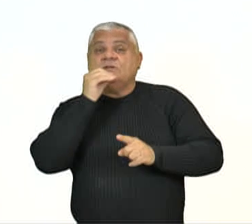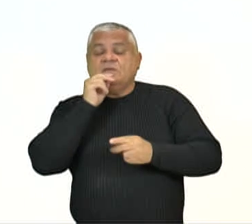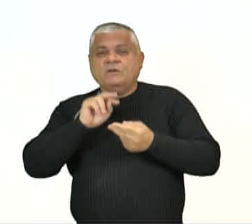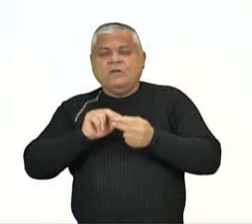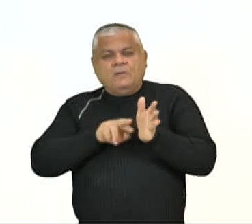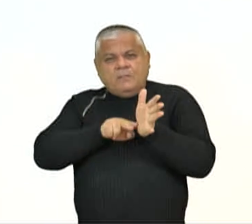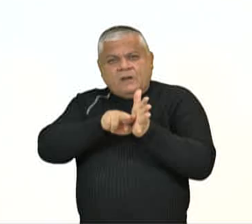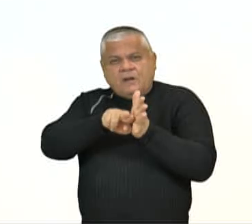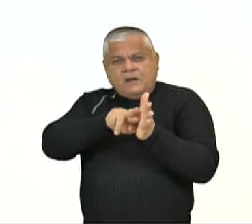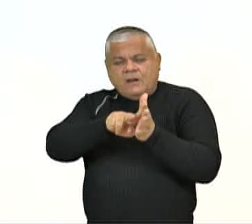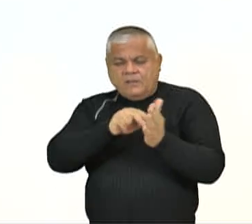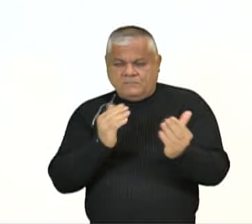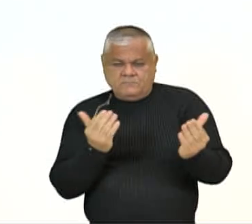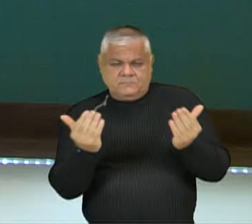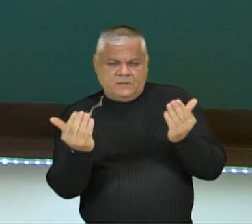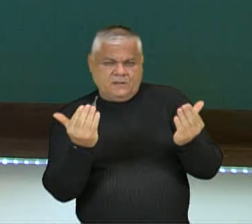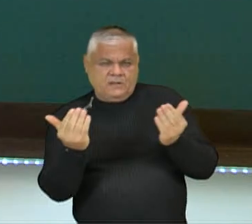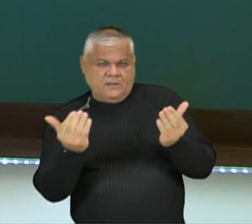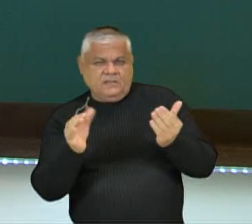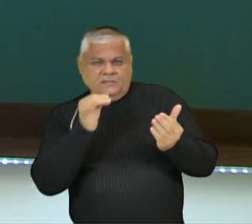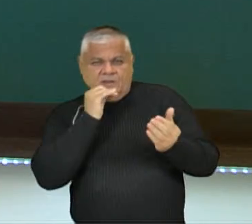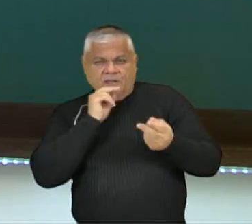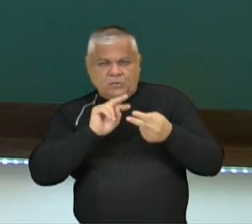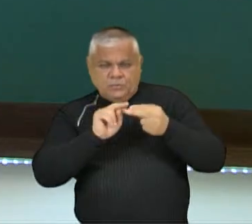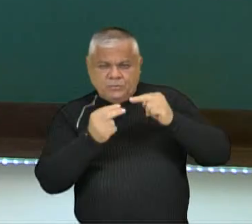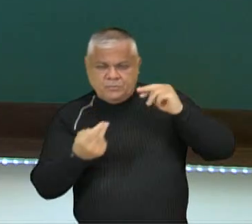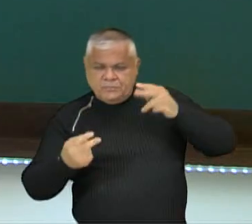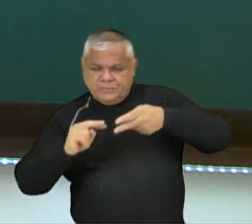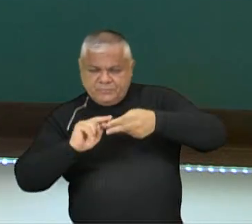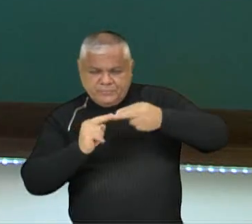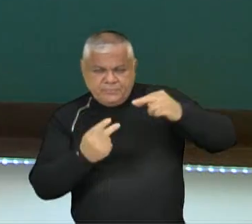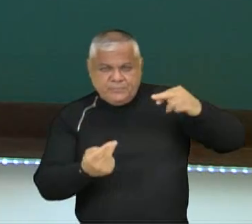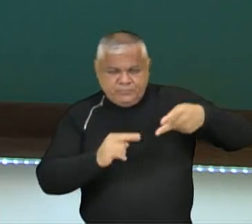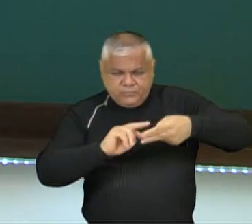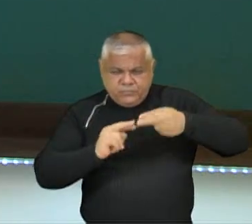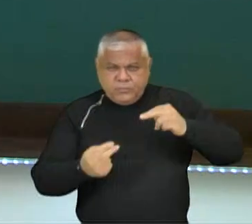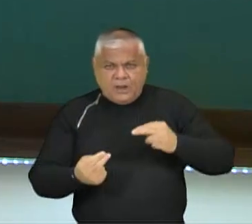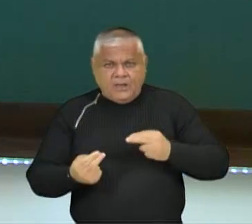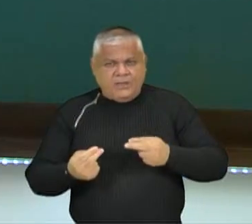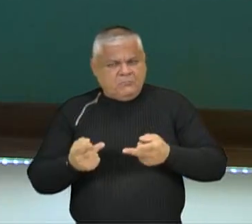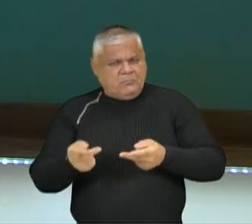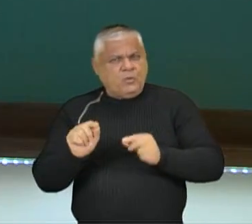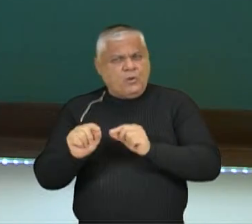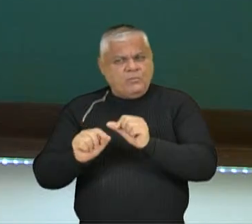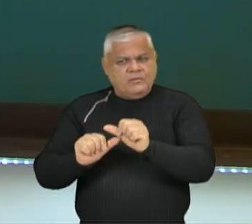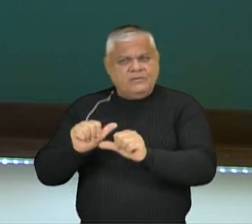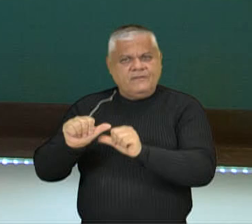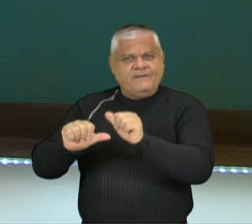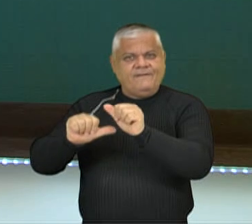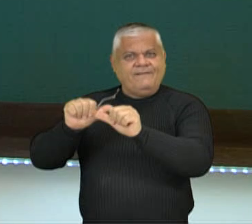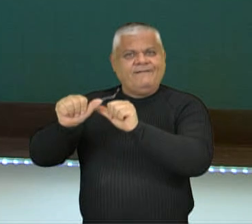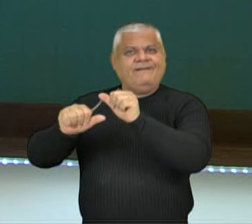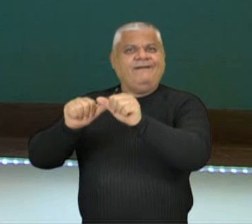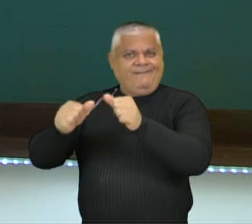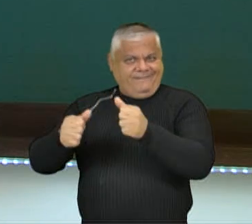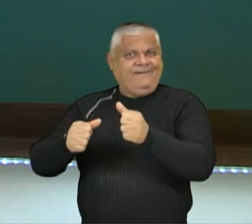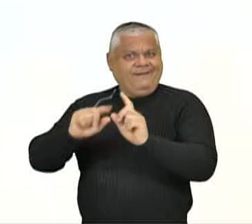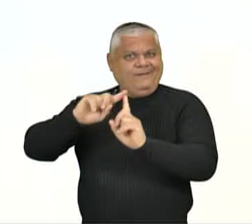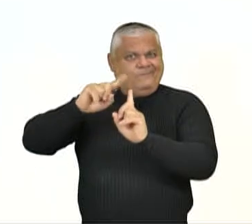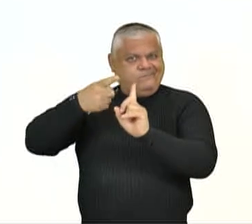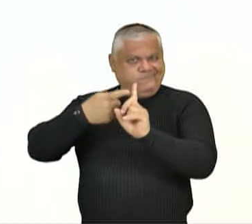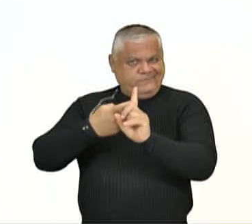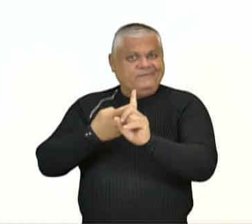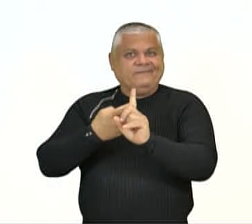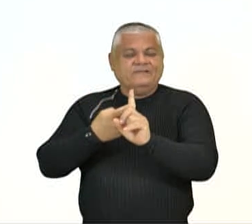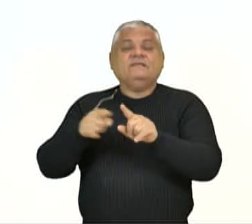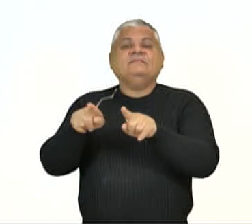com as semelhanças embrionárias, né, que é o desenvolvimento do embrião durante a gravidez.